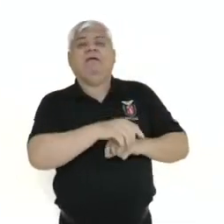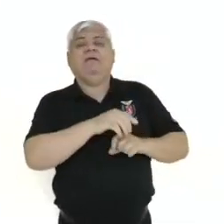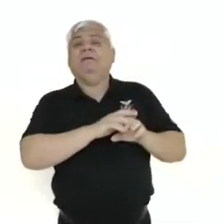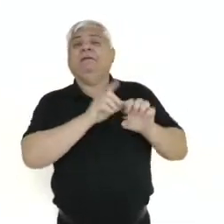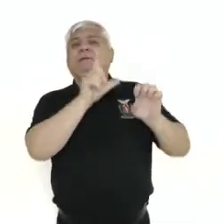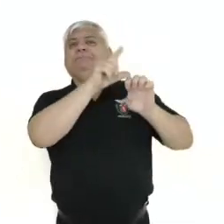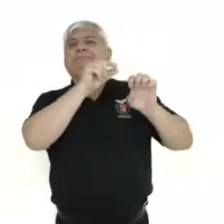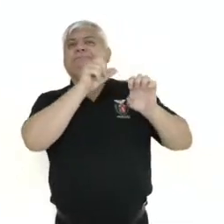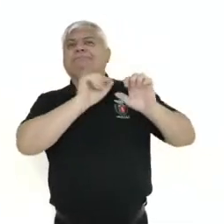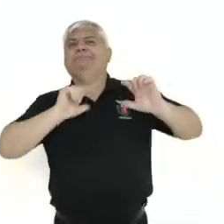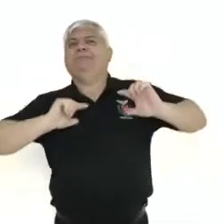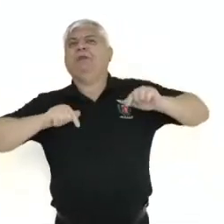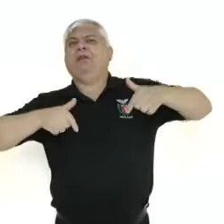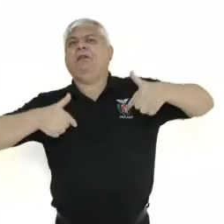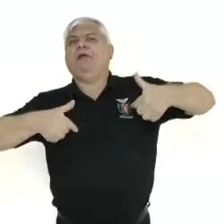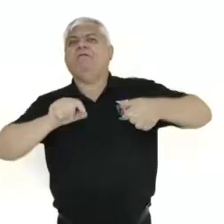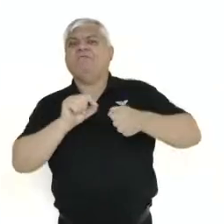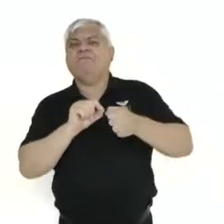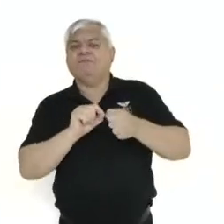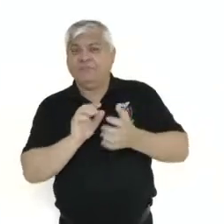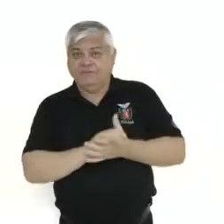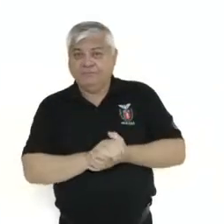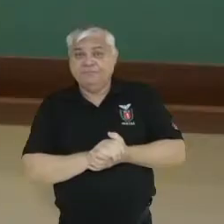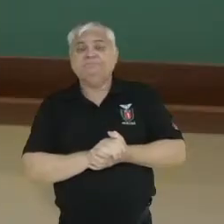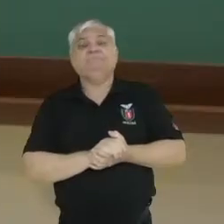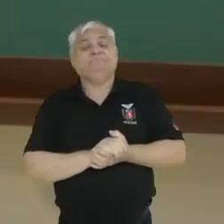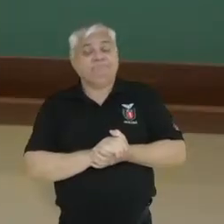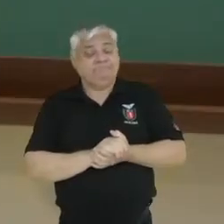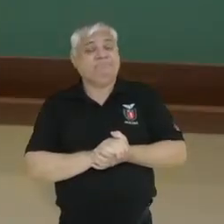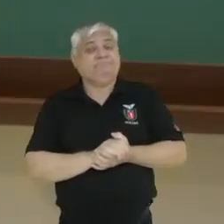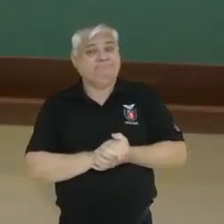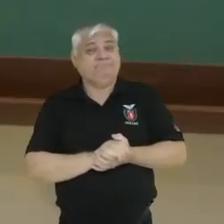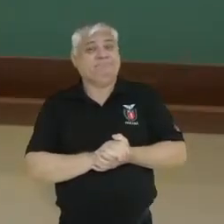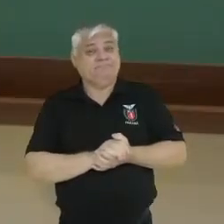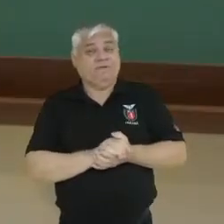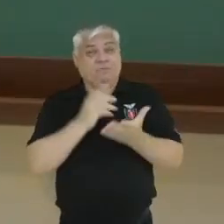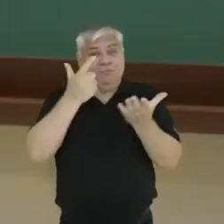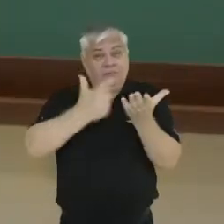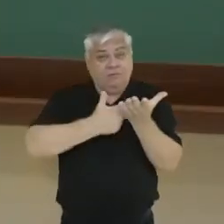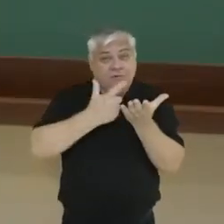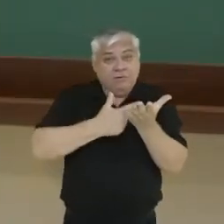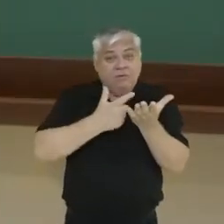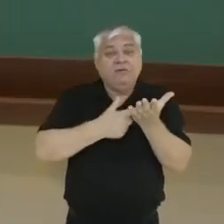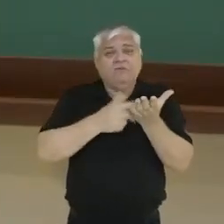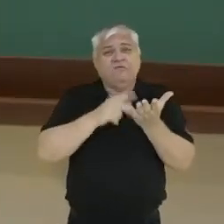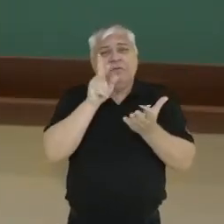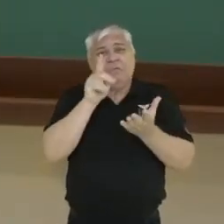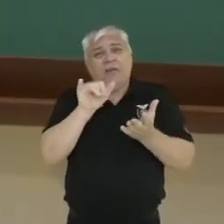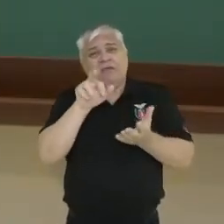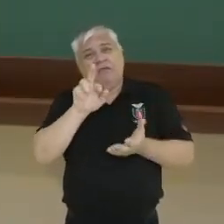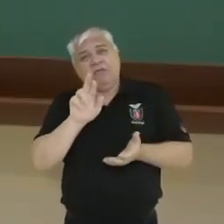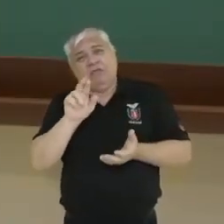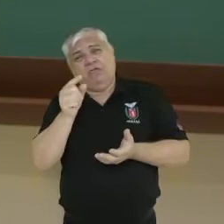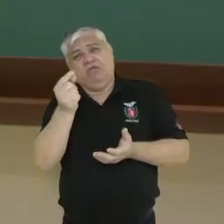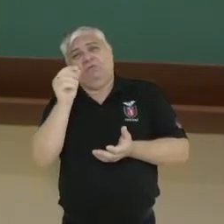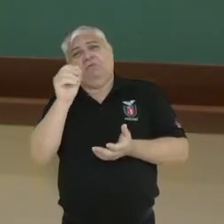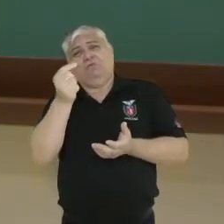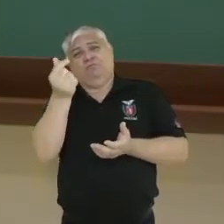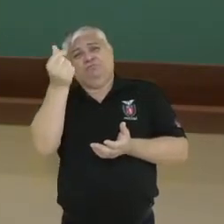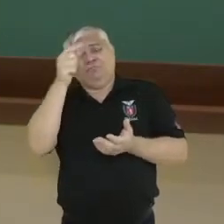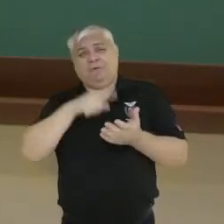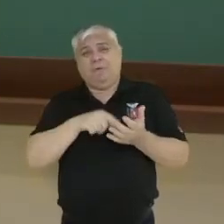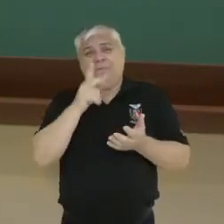Então a citação ali do Pai Rico, Pai Pobre vem exatamente nisso, né? Que a gente precisa